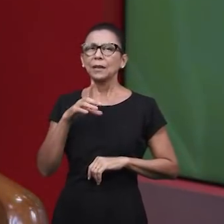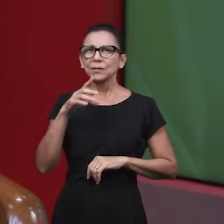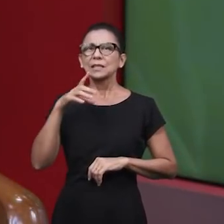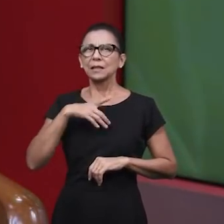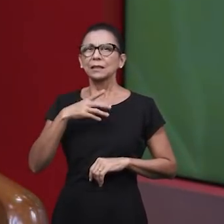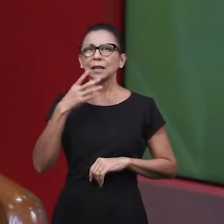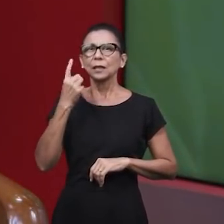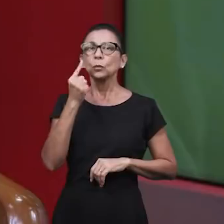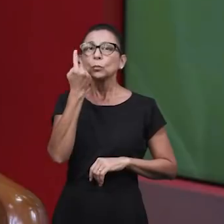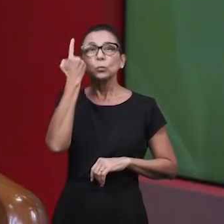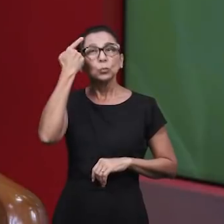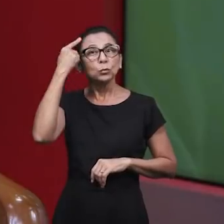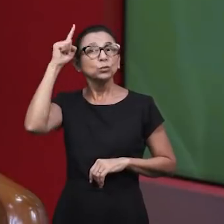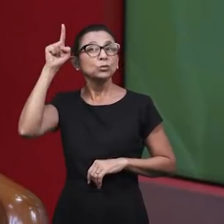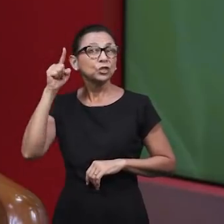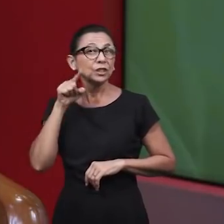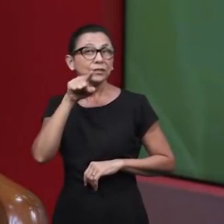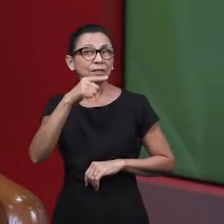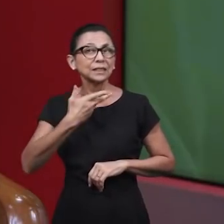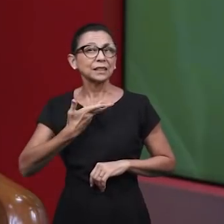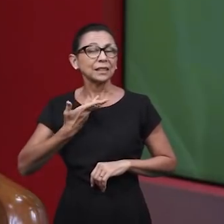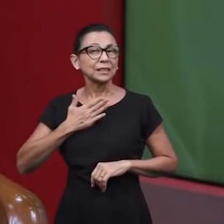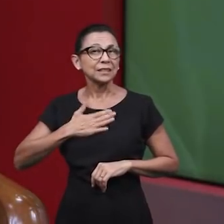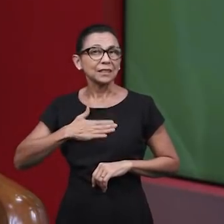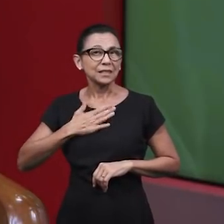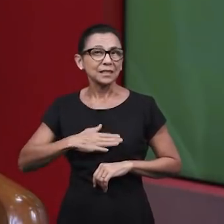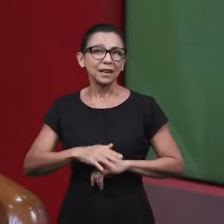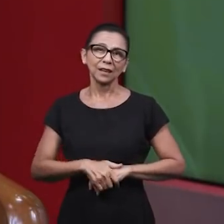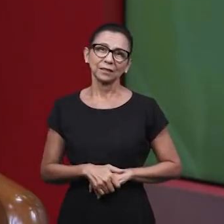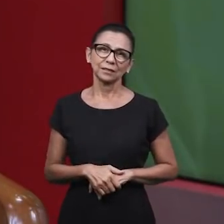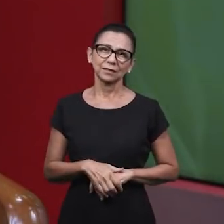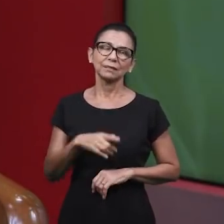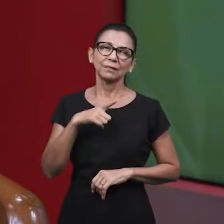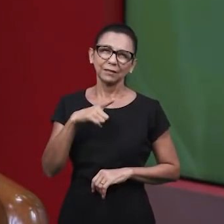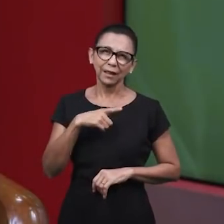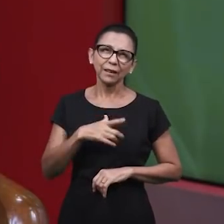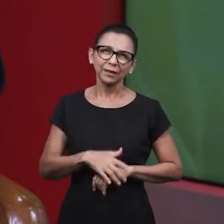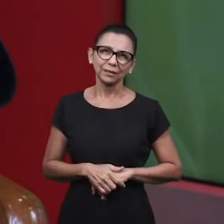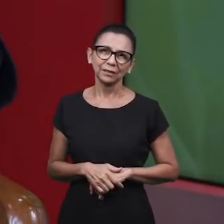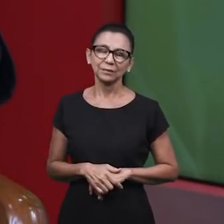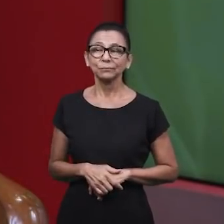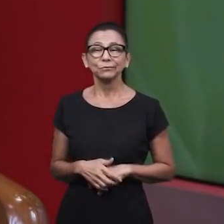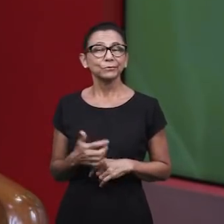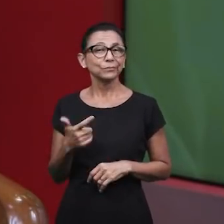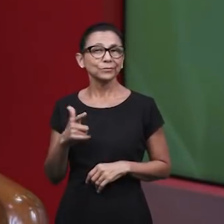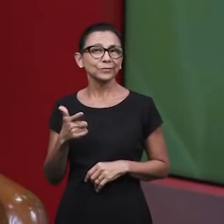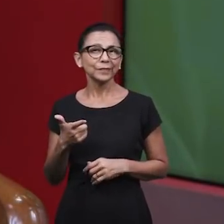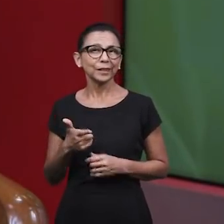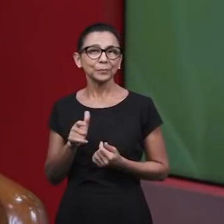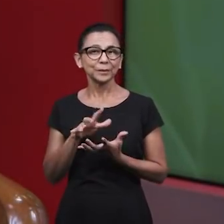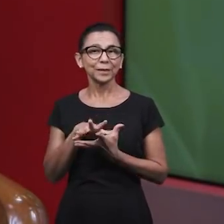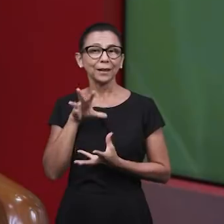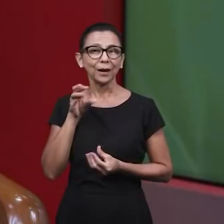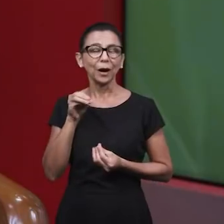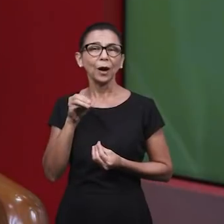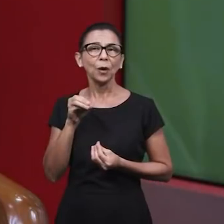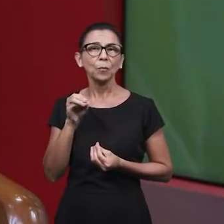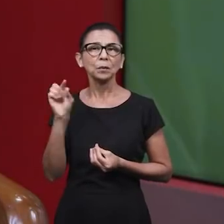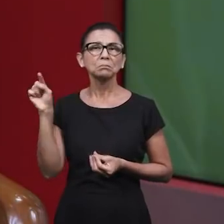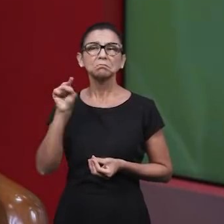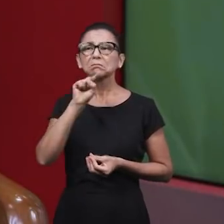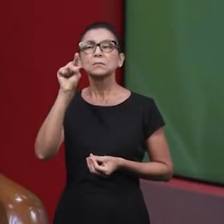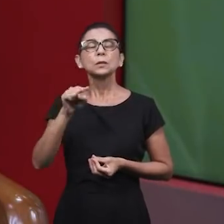você descansar fisicamente? Existe 1, 2, feriado, mas o descanso da alma não é um dia.